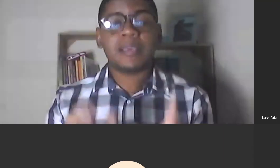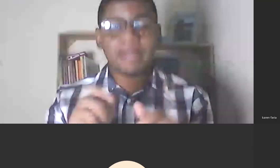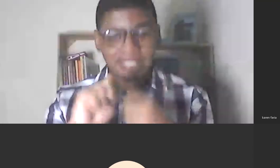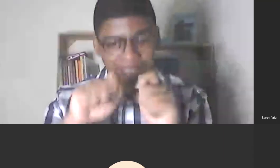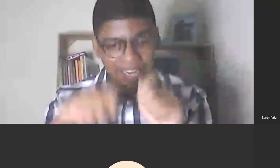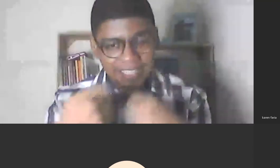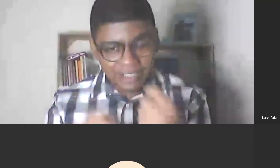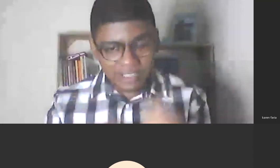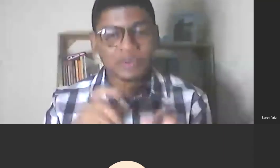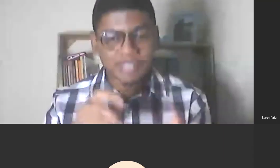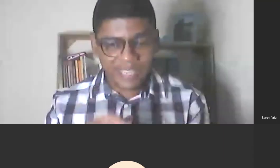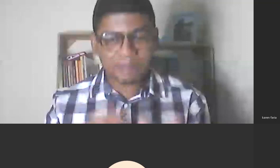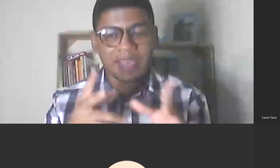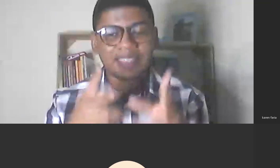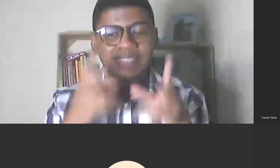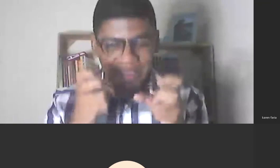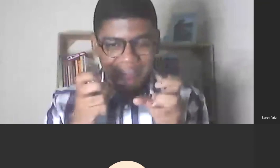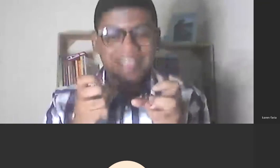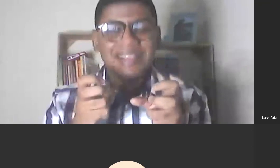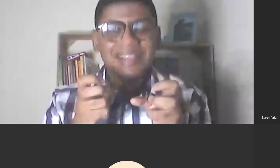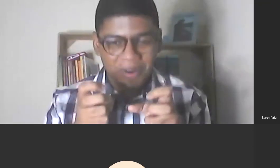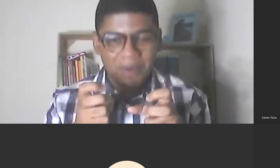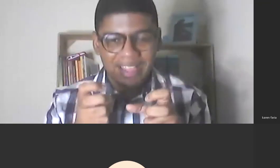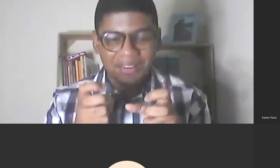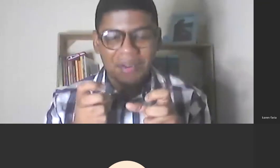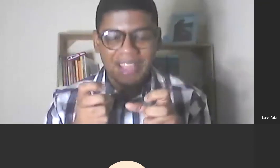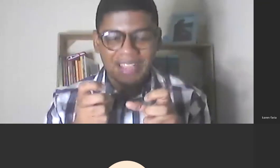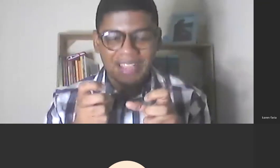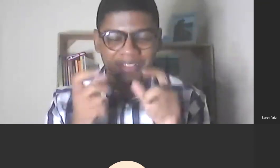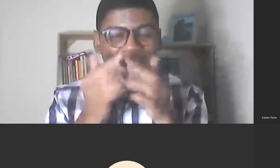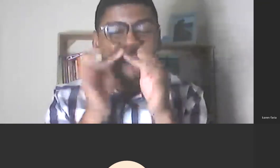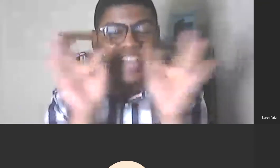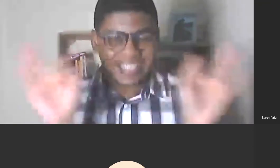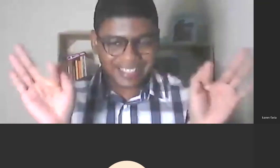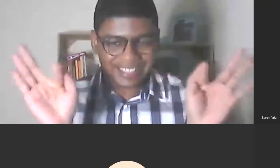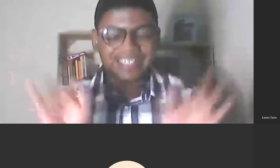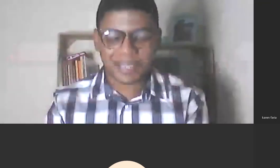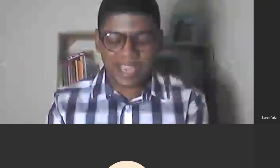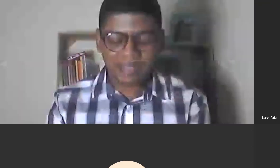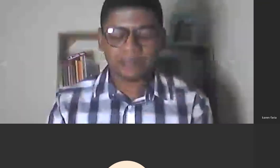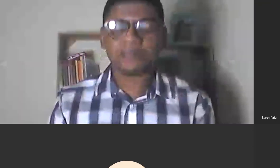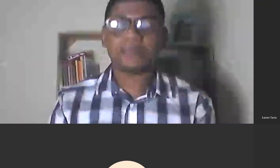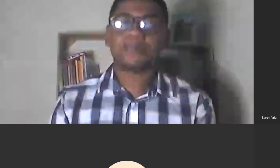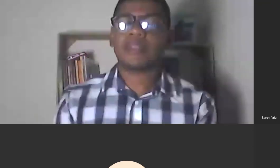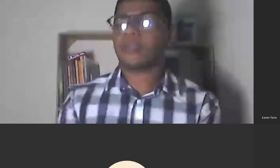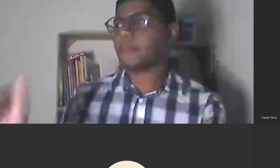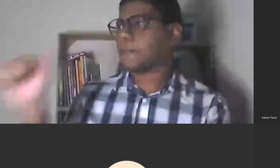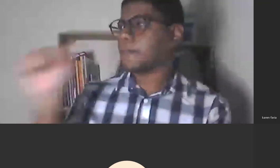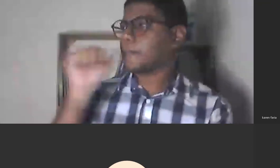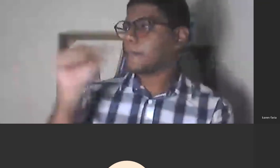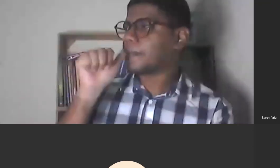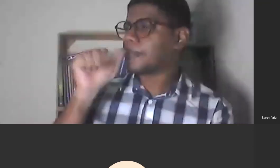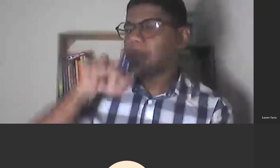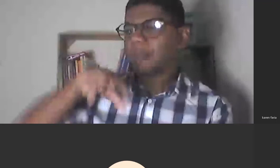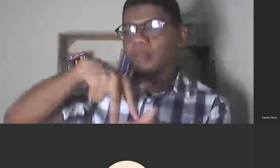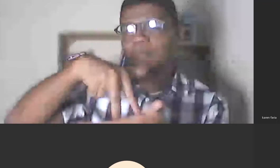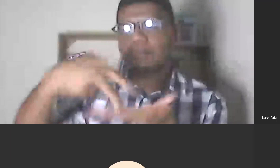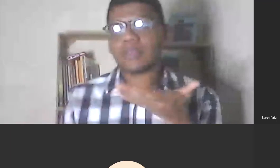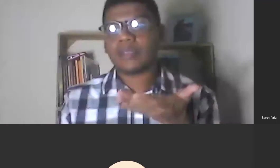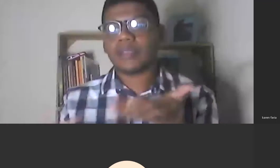pela sinalização vocês vão conseguir perceber qual é a frase, ok?